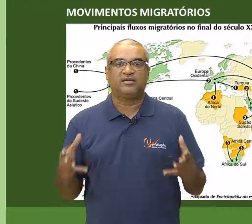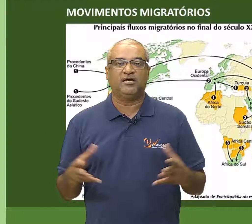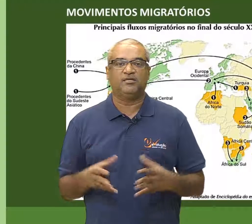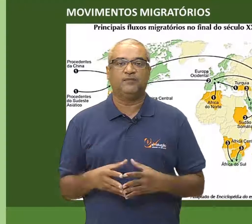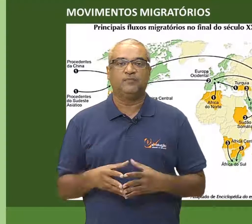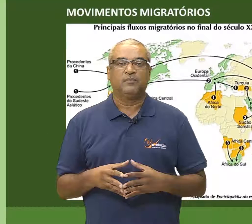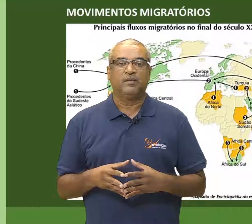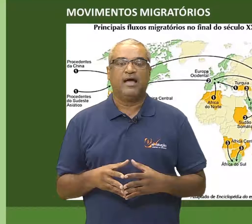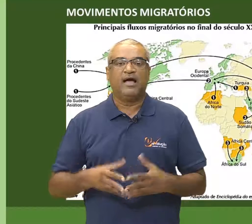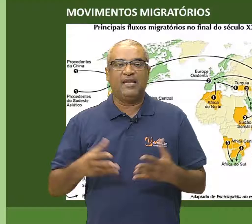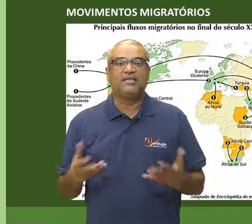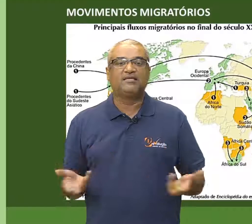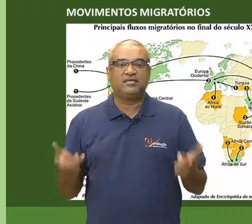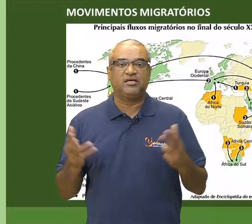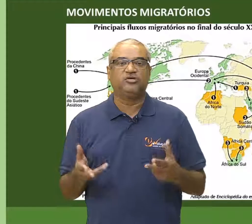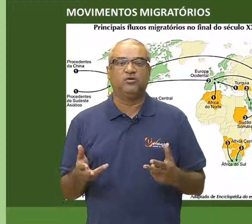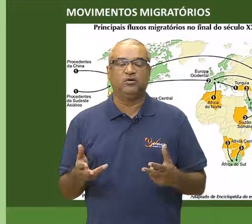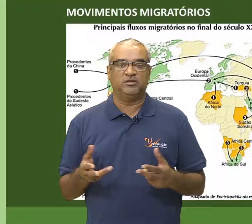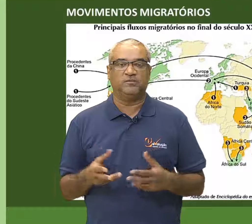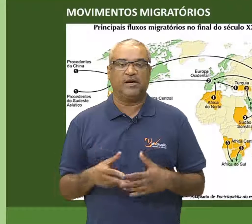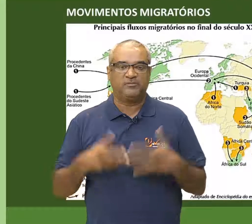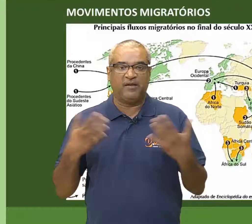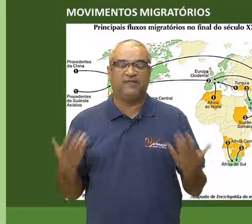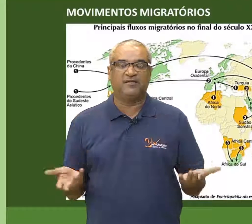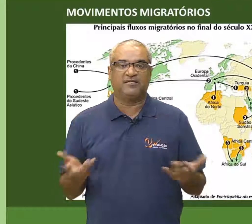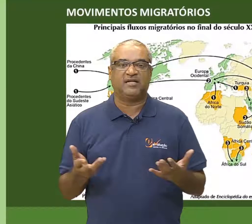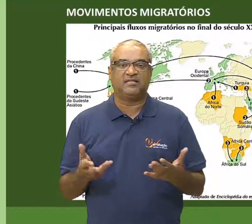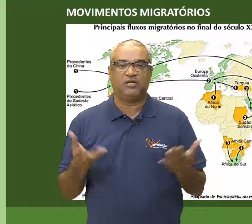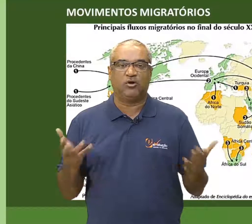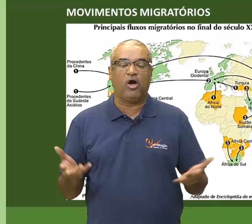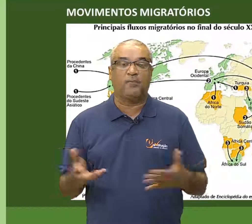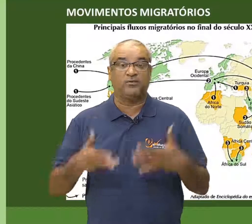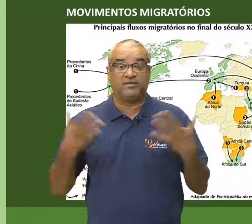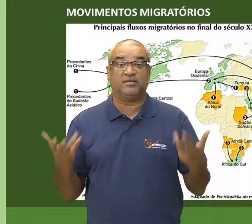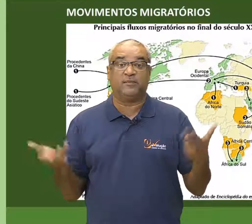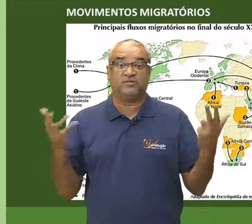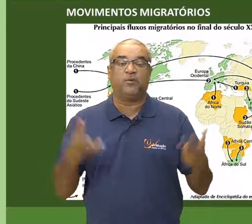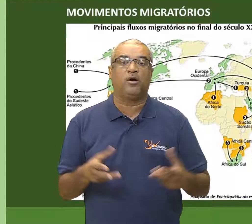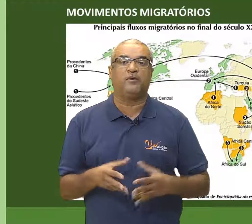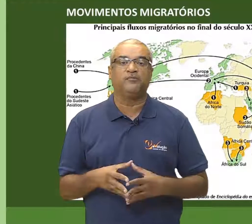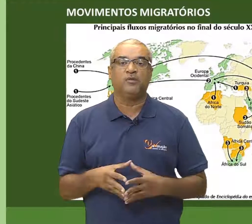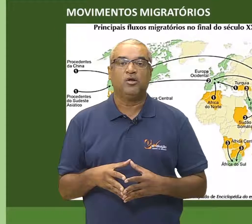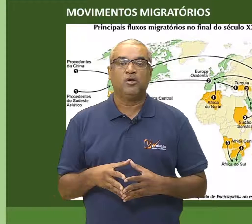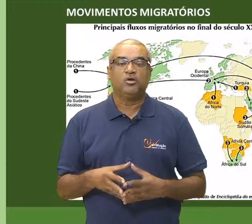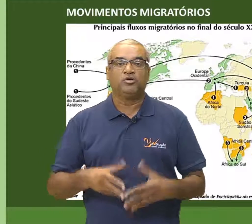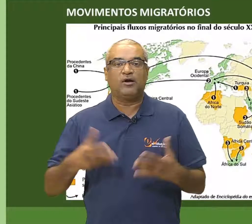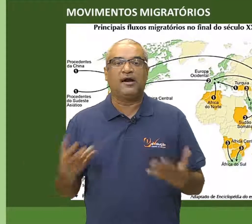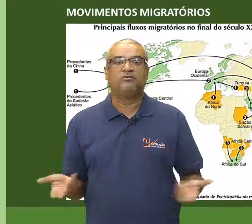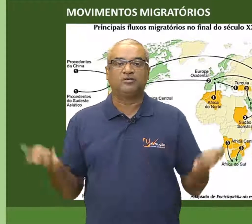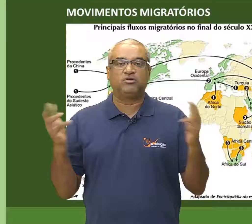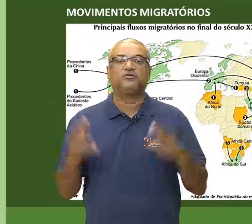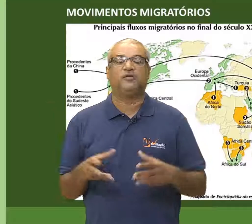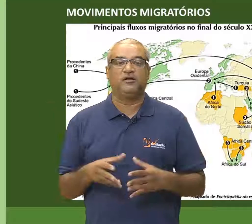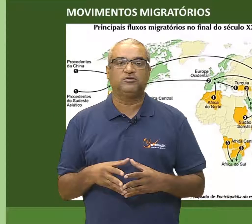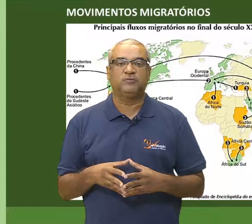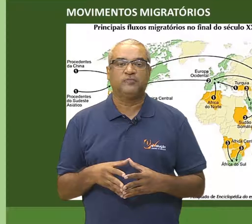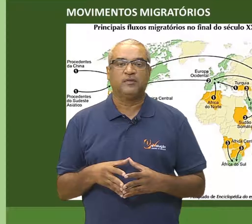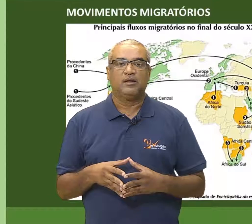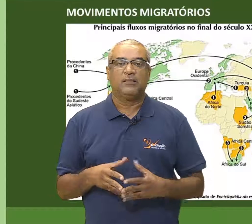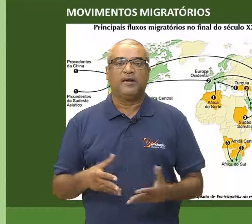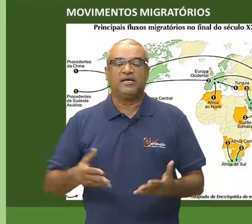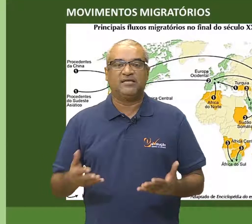Ou seja, além dessas regiões mais periferizadas da Europa, ou seja, mais pobres, jogaram os seus